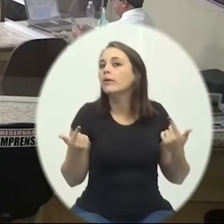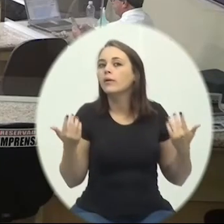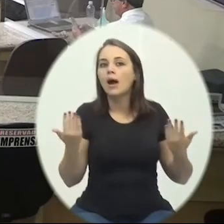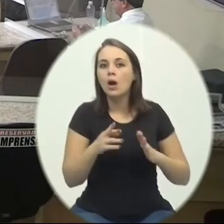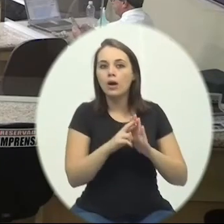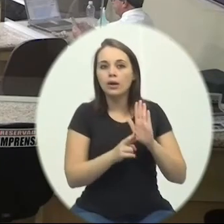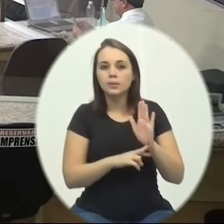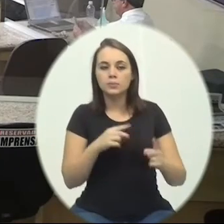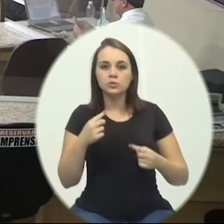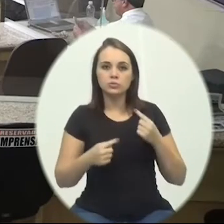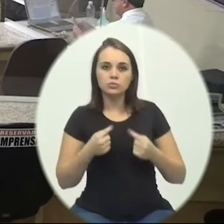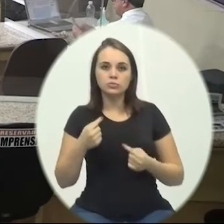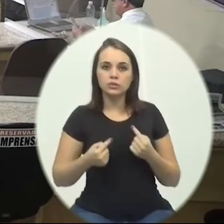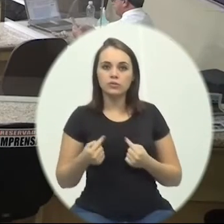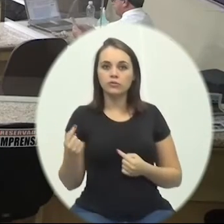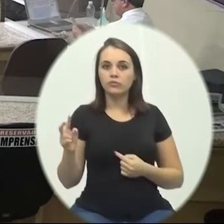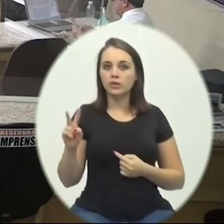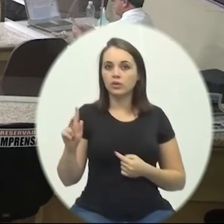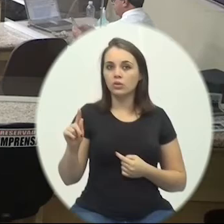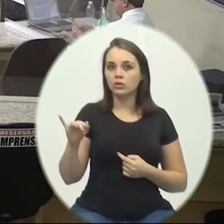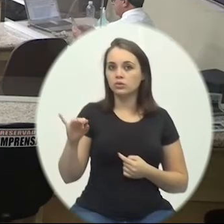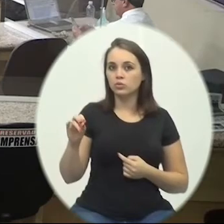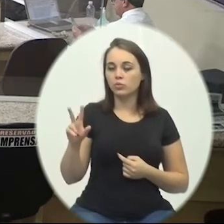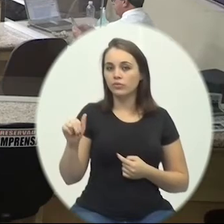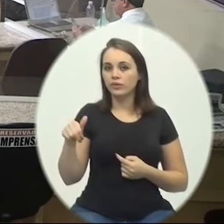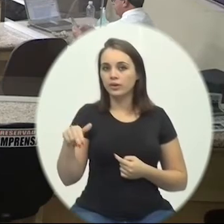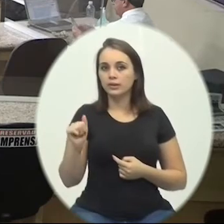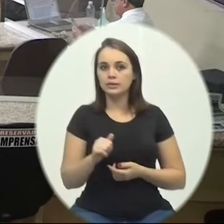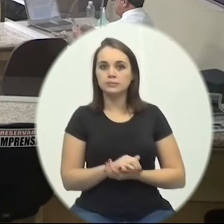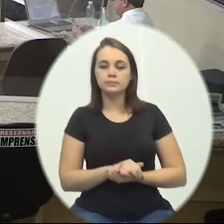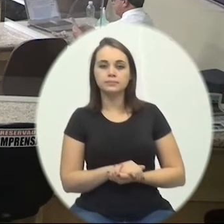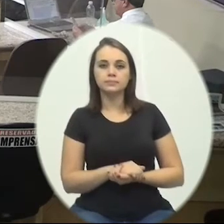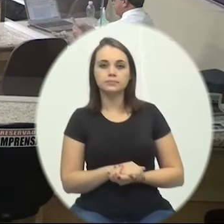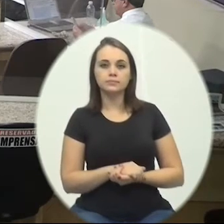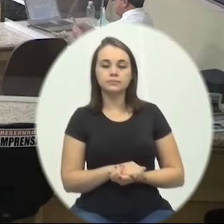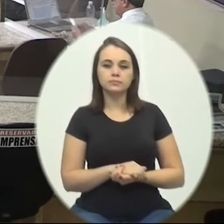discussão. Com a palavra, a vereadora Giovana Mondardo.